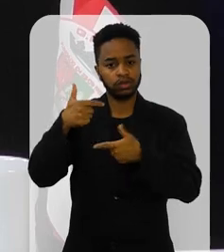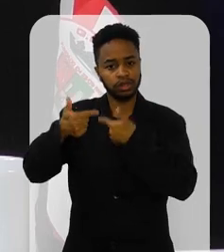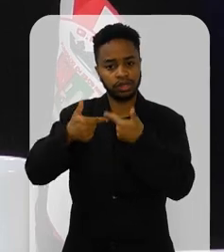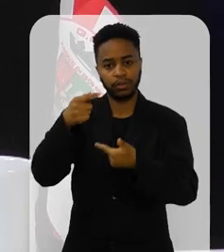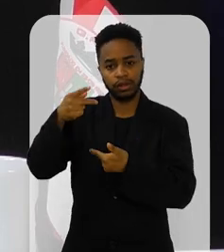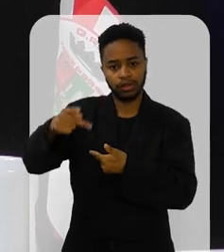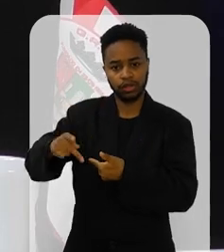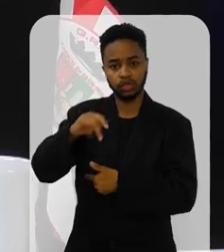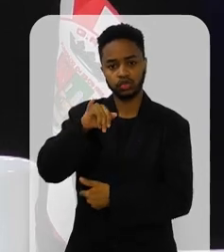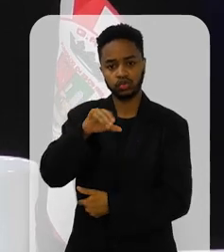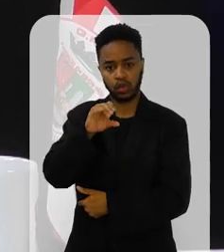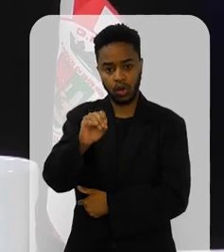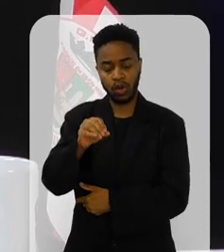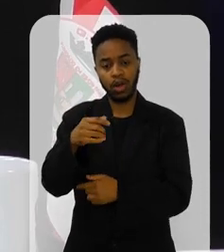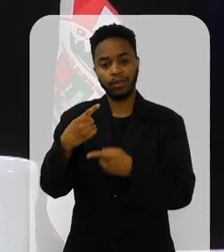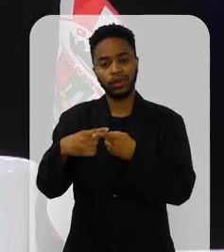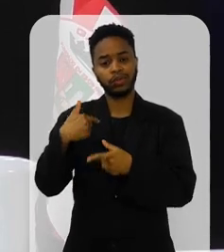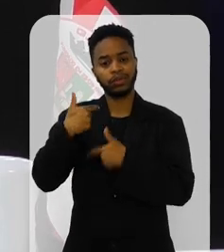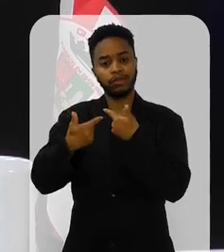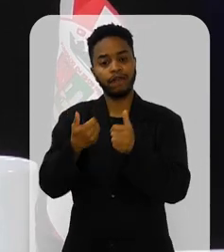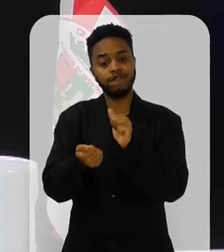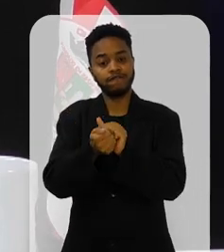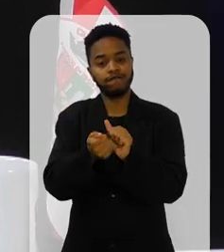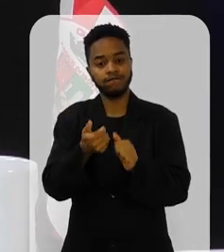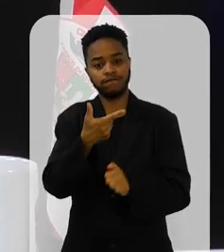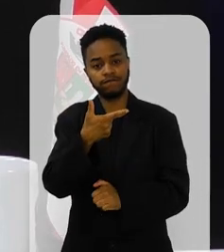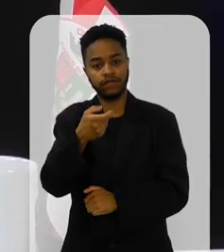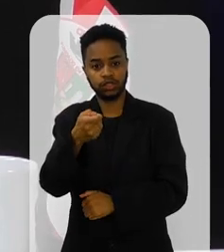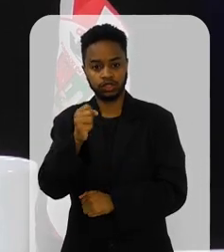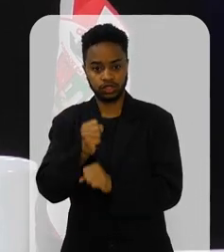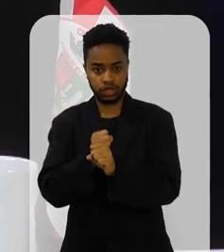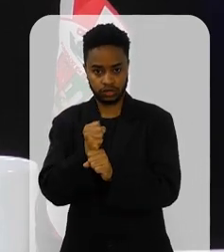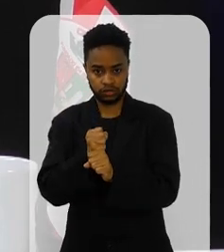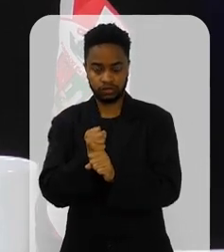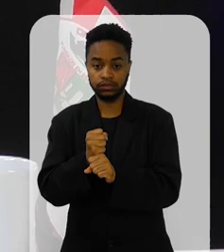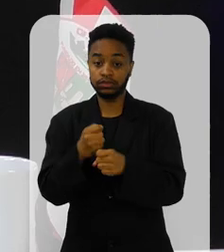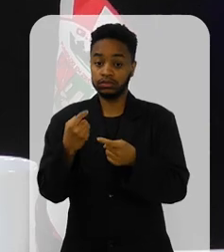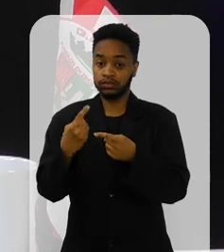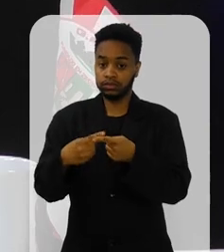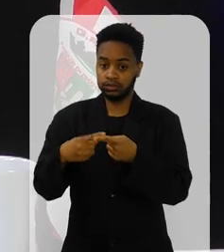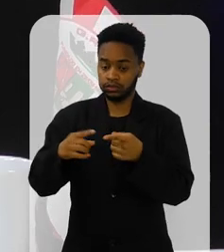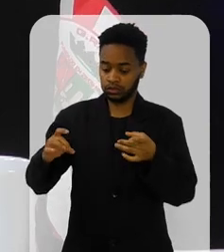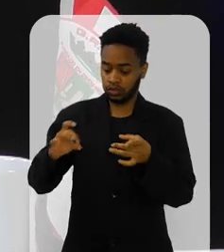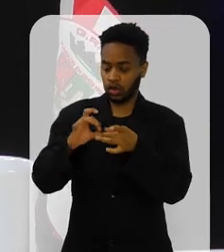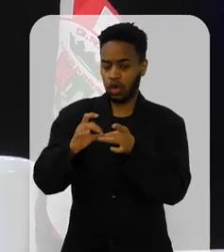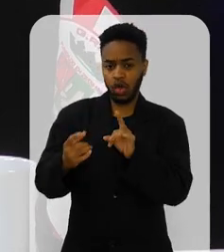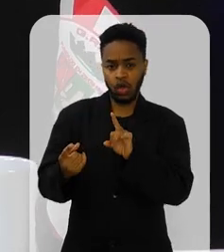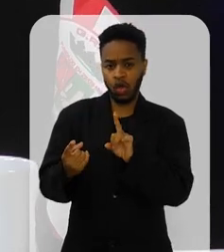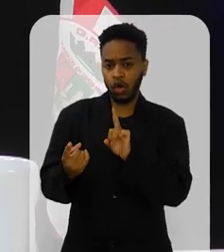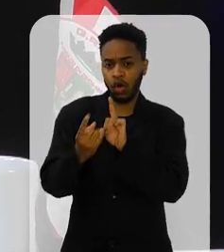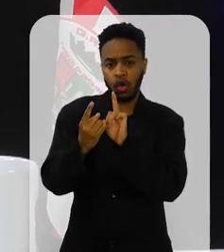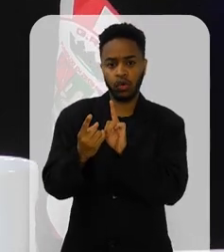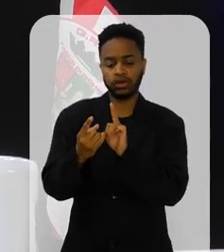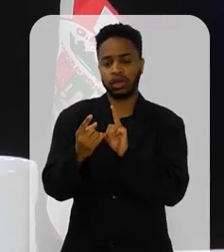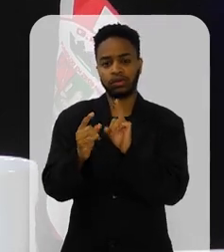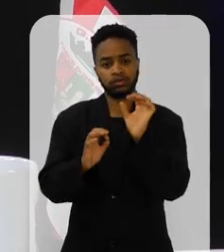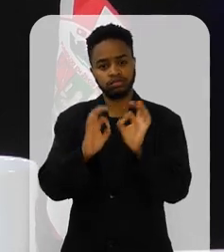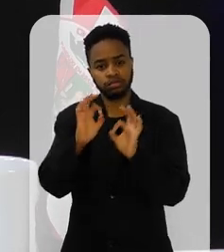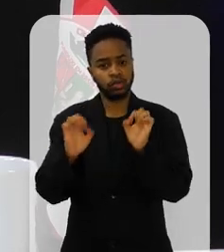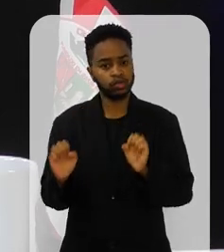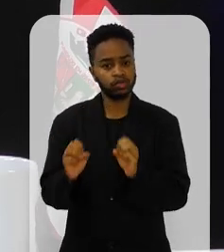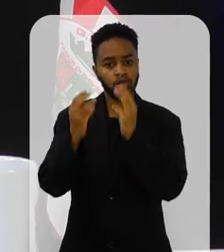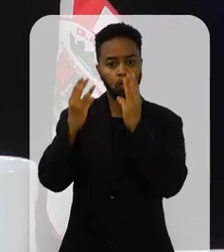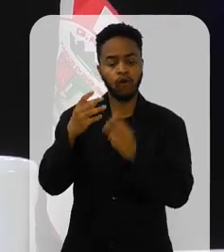João 30. E eu trabalhei com o João 30 há 20 anos, né, diretamente, né, em produção de show,